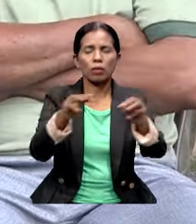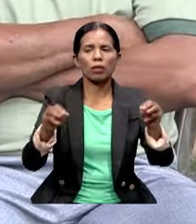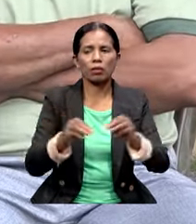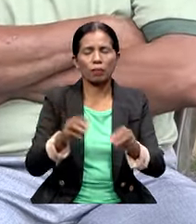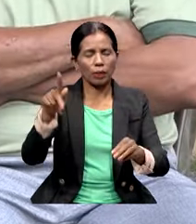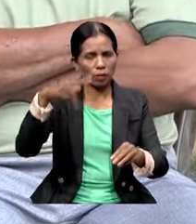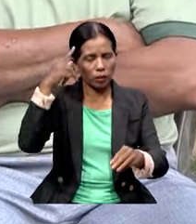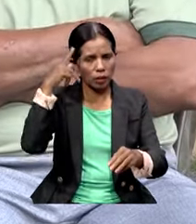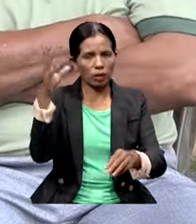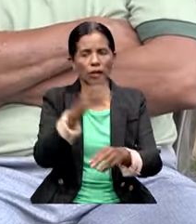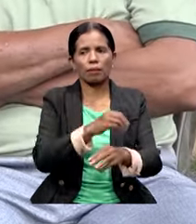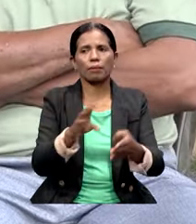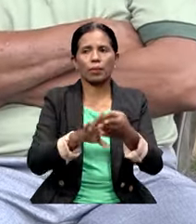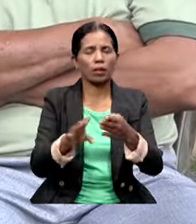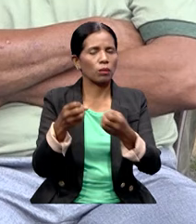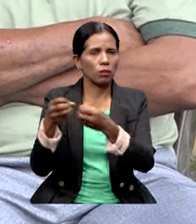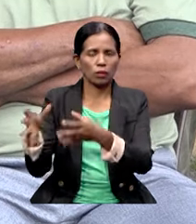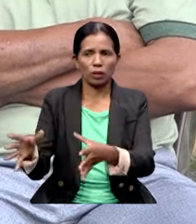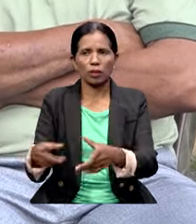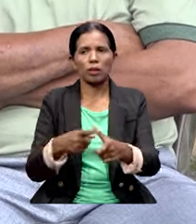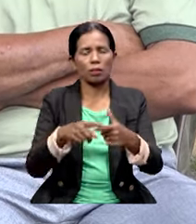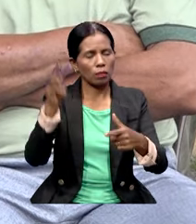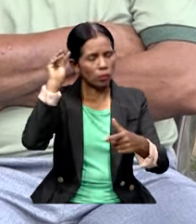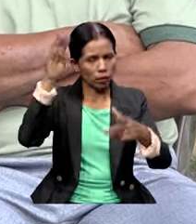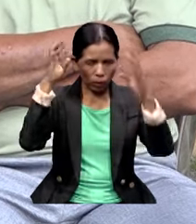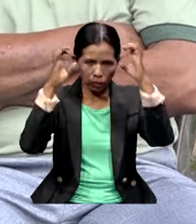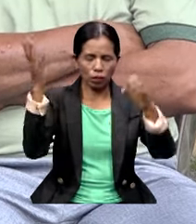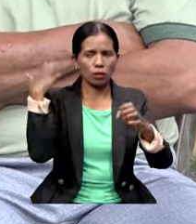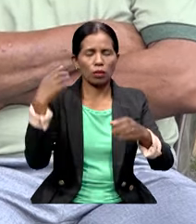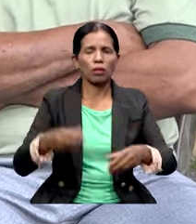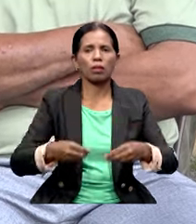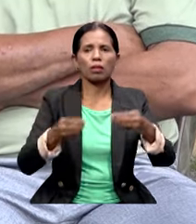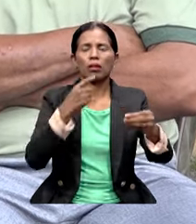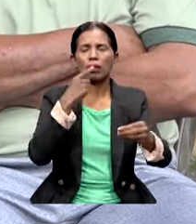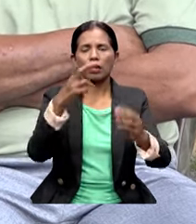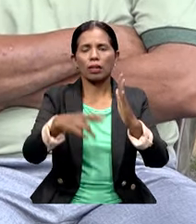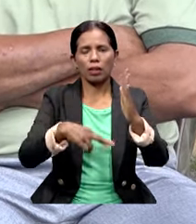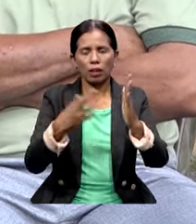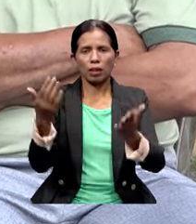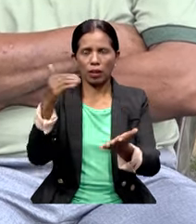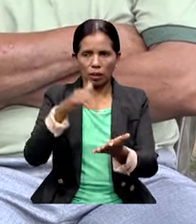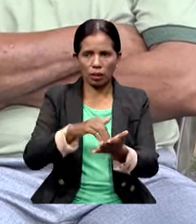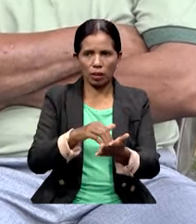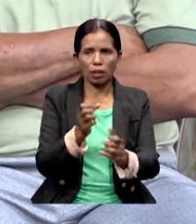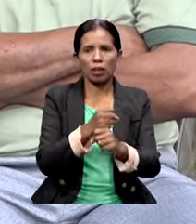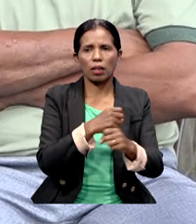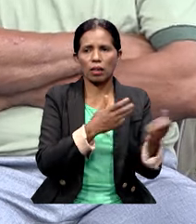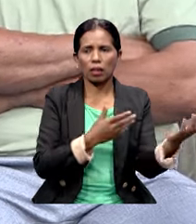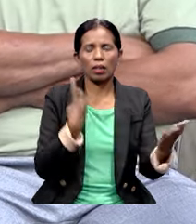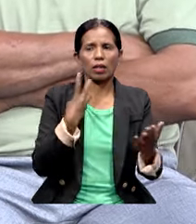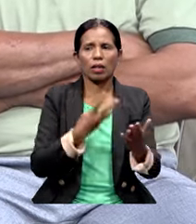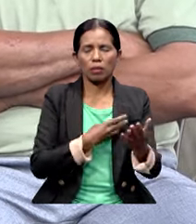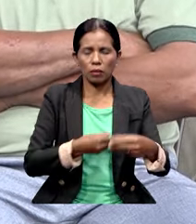política eleitoral anula até date depois ministro da educação anterior foi critério foi fila fali no haruka AMI